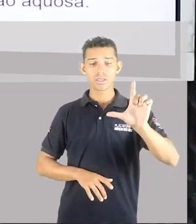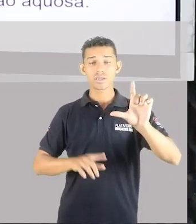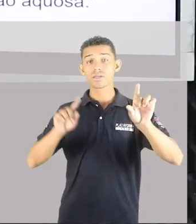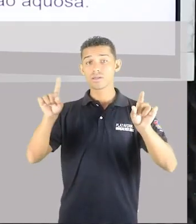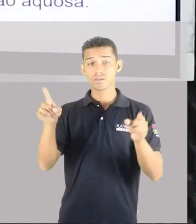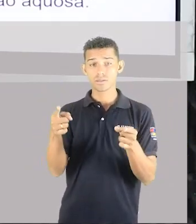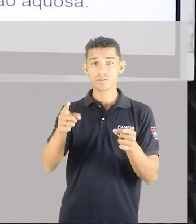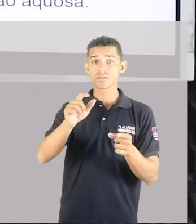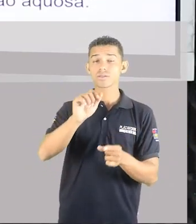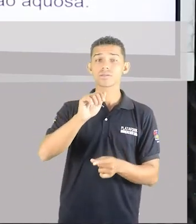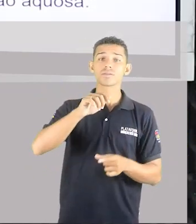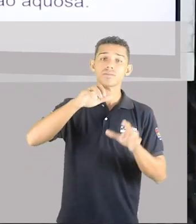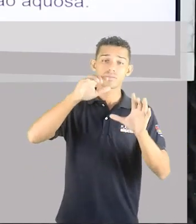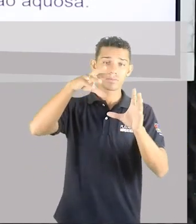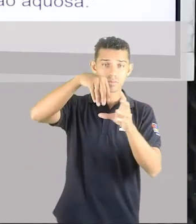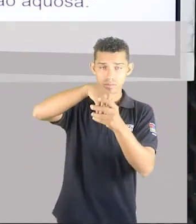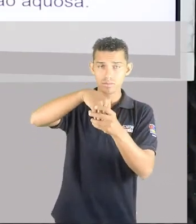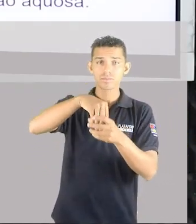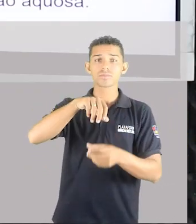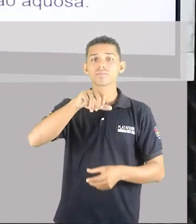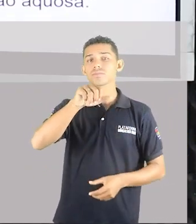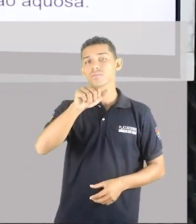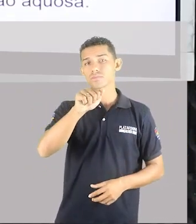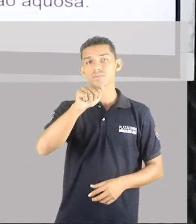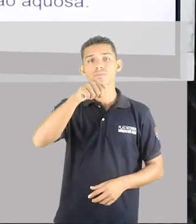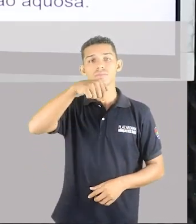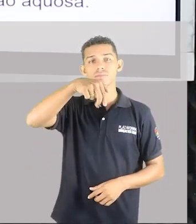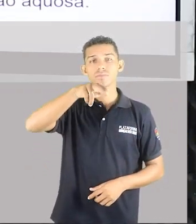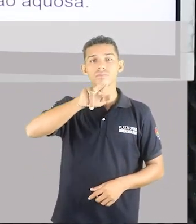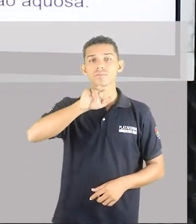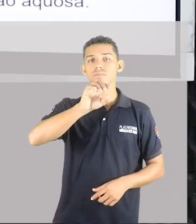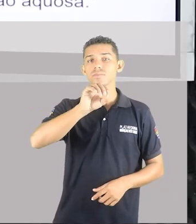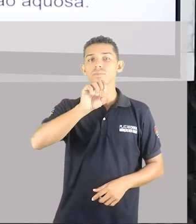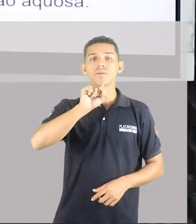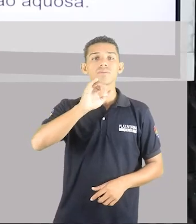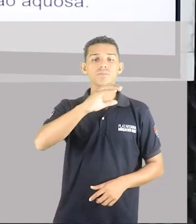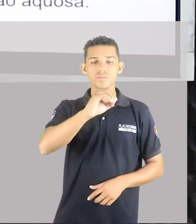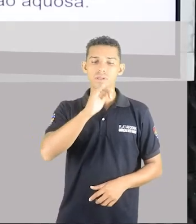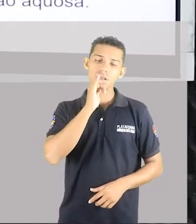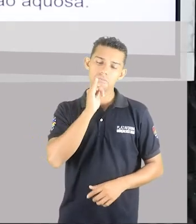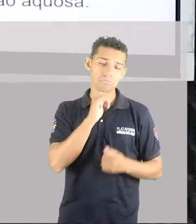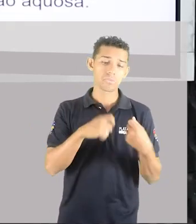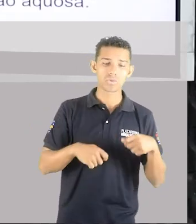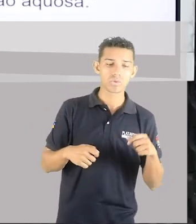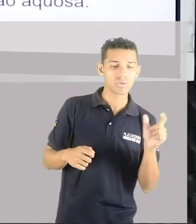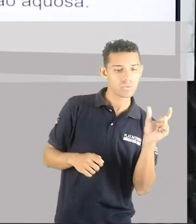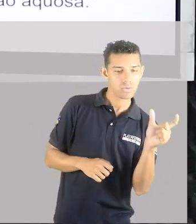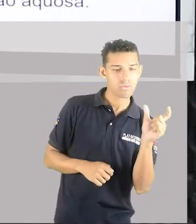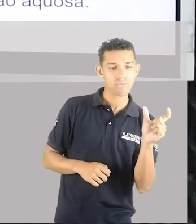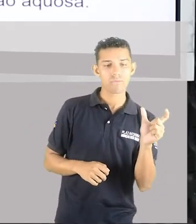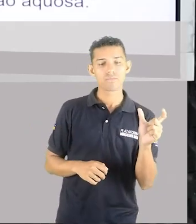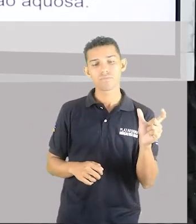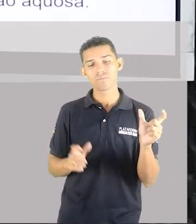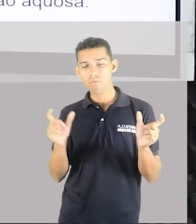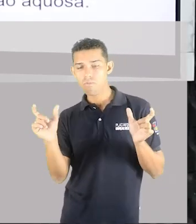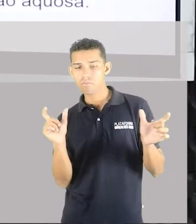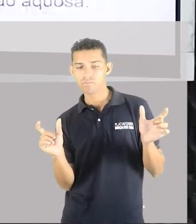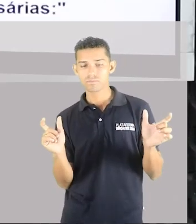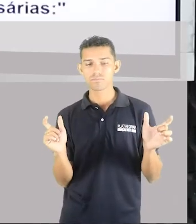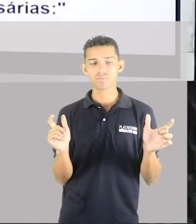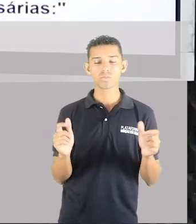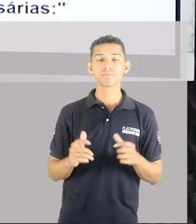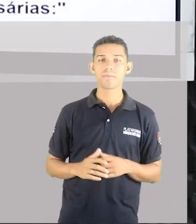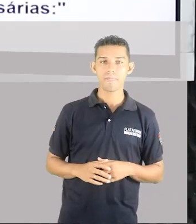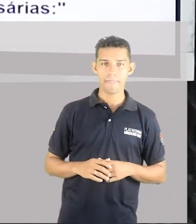água, tá? Então tem NaCl aquoso, NaCl dissolvido na água. Então você pode representar o estado físico ou o meio em que se encontra aquela